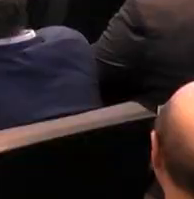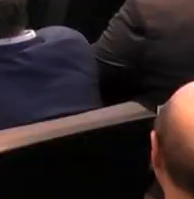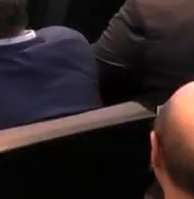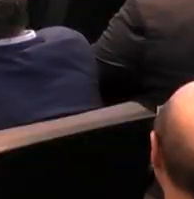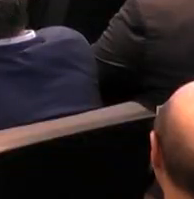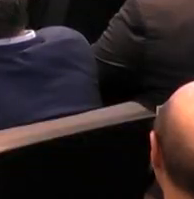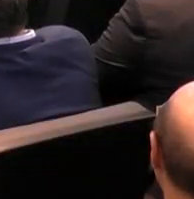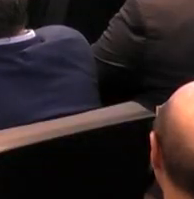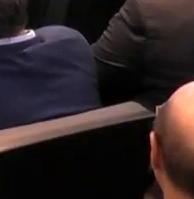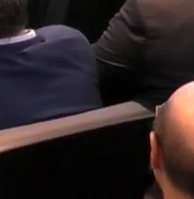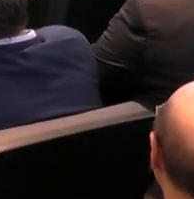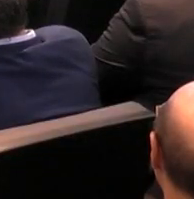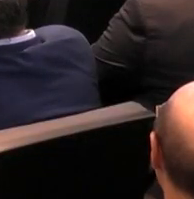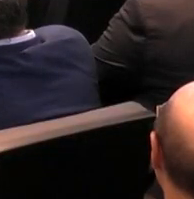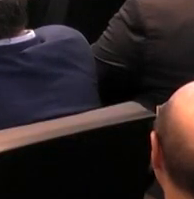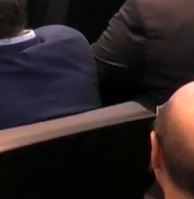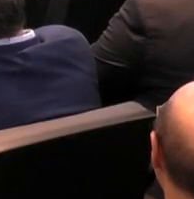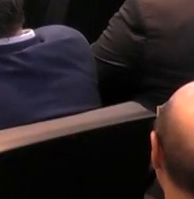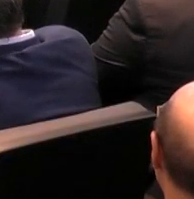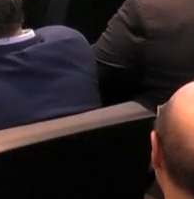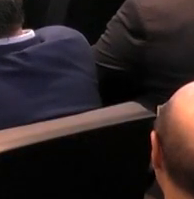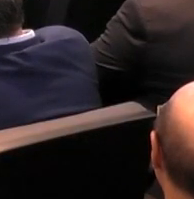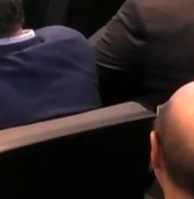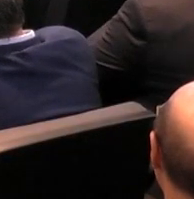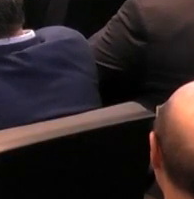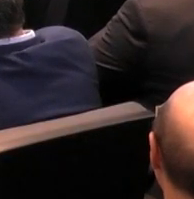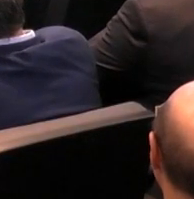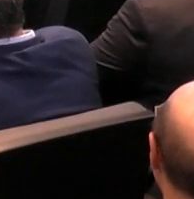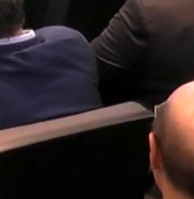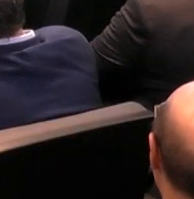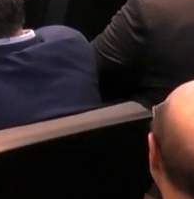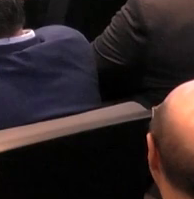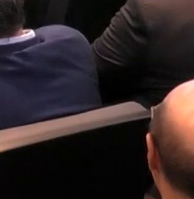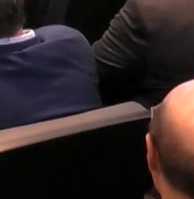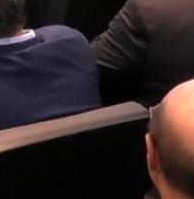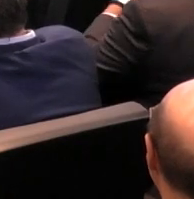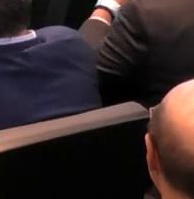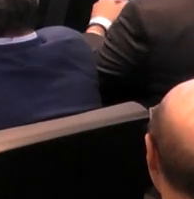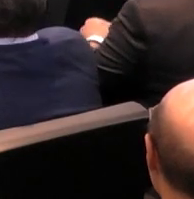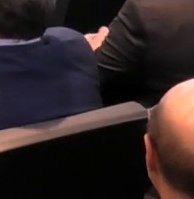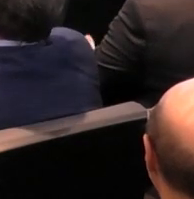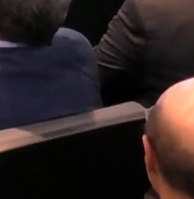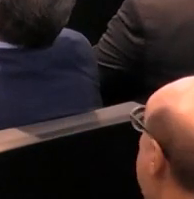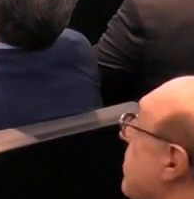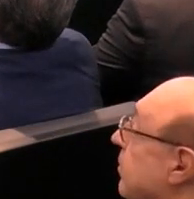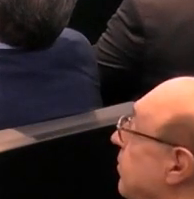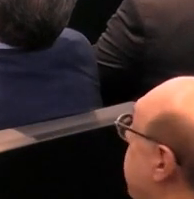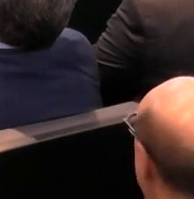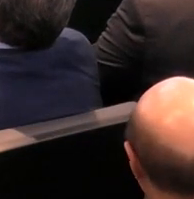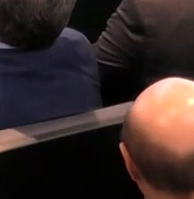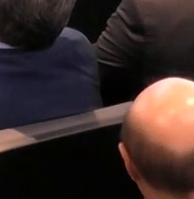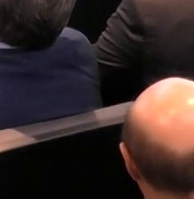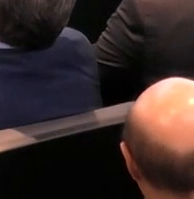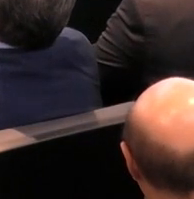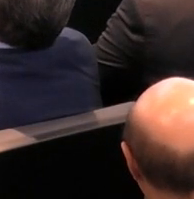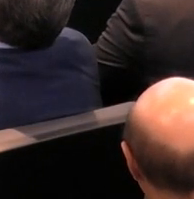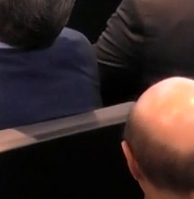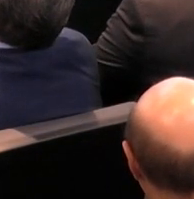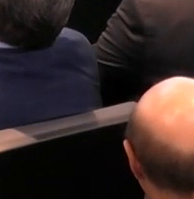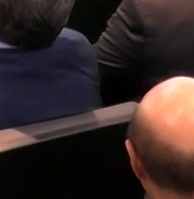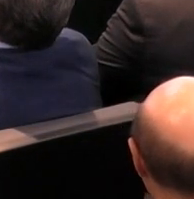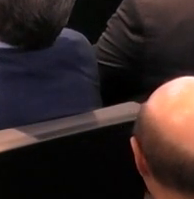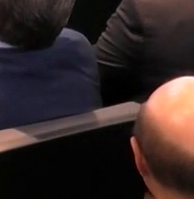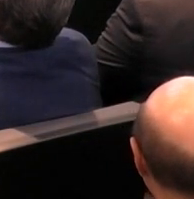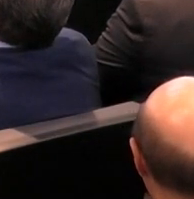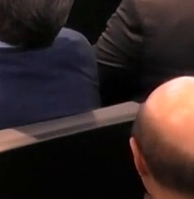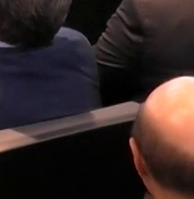Universidades do Rio de Janeiro eh as universidades federais estaduais e algumas até privadas pensando como é que a